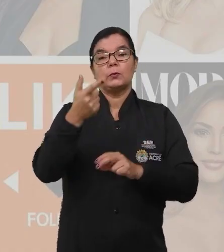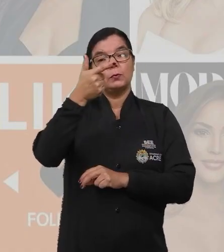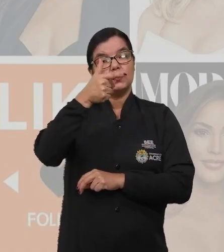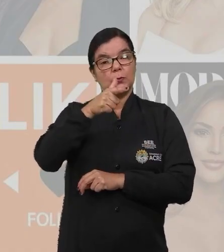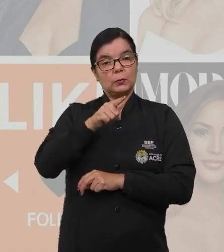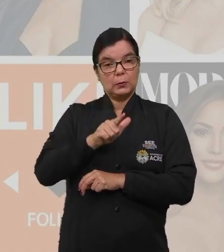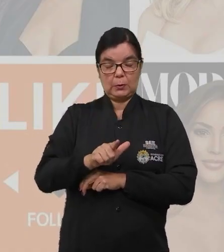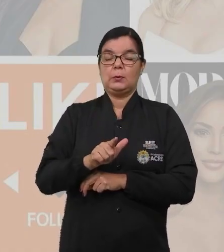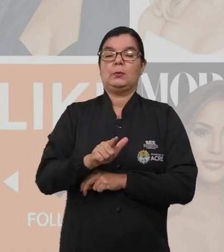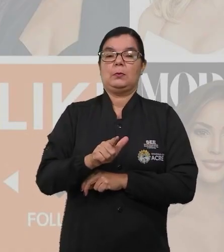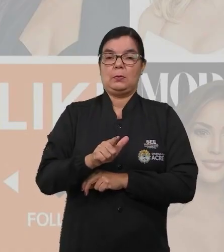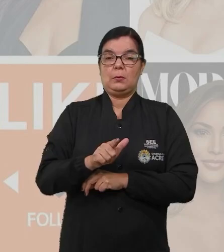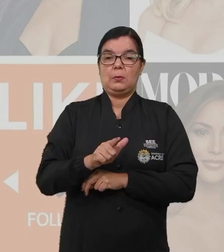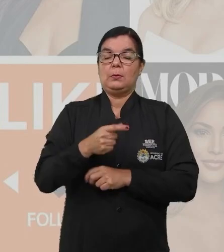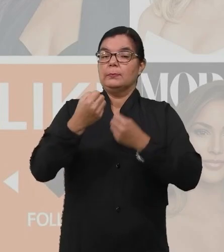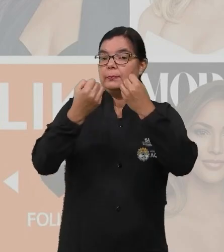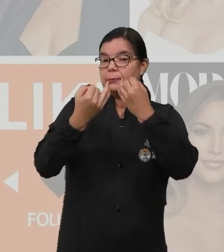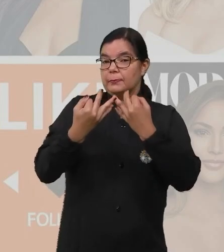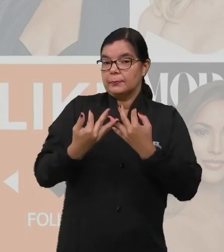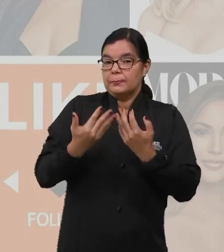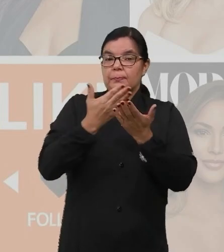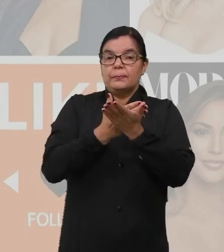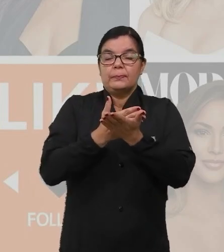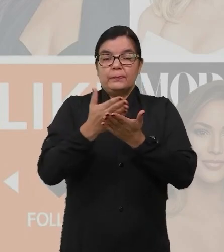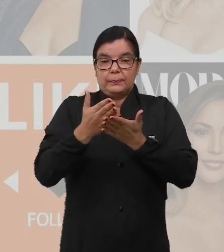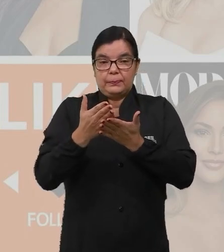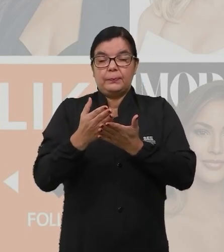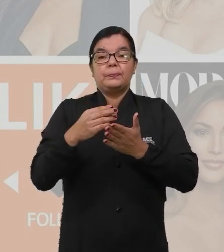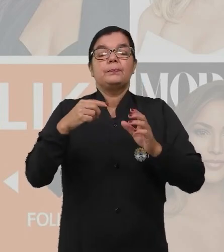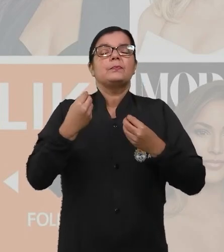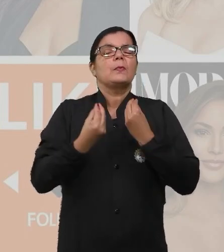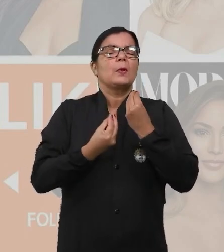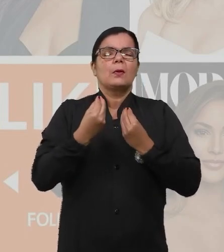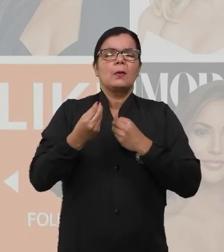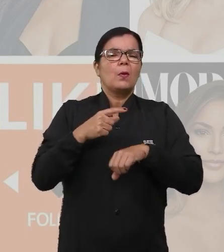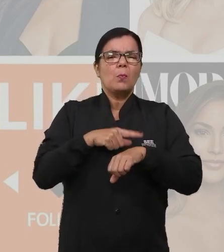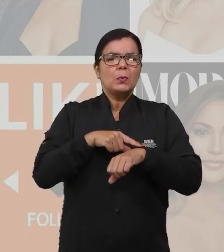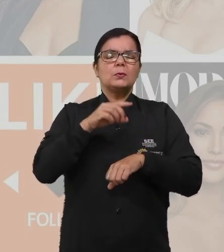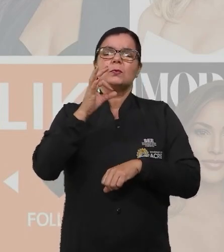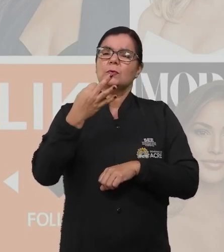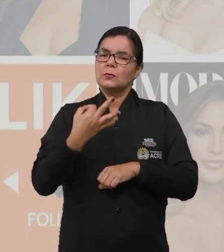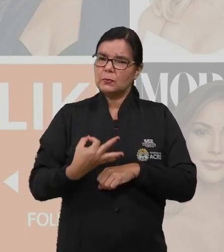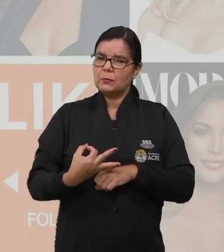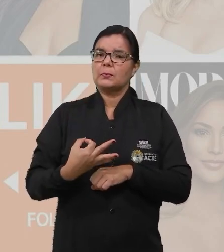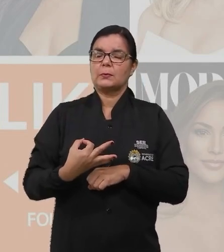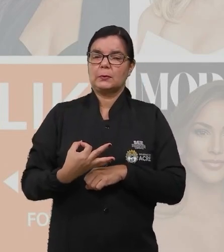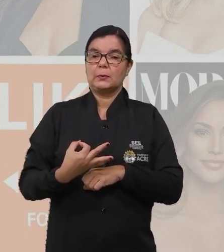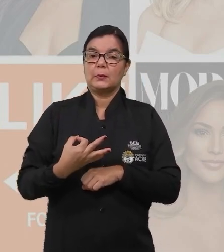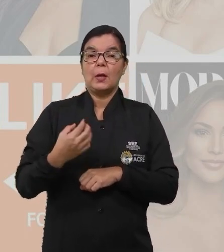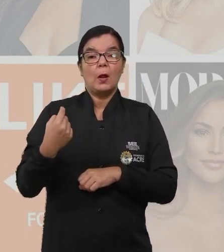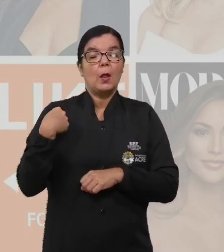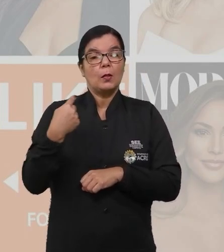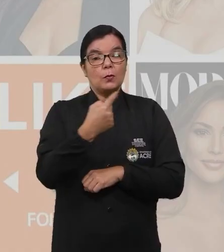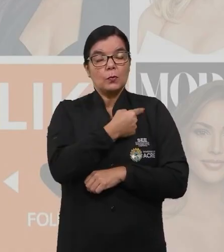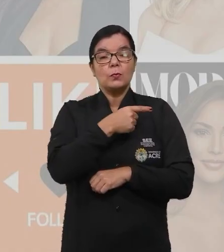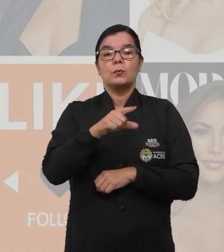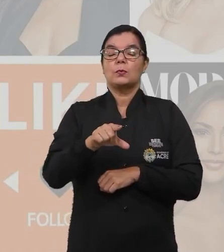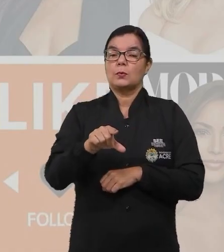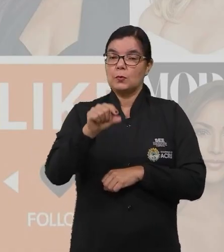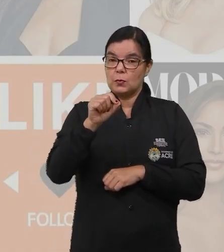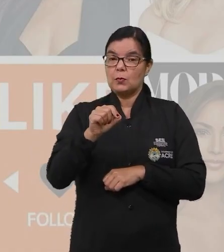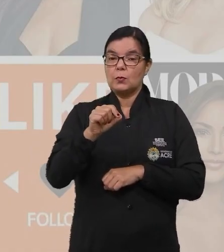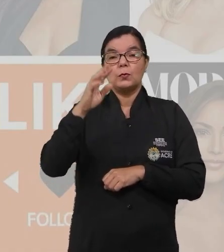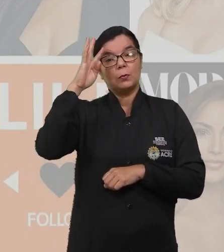novamente retomar aquele conceito inicial, até que ponto realmente as nossas escolhas